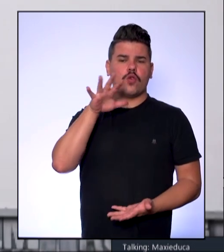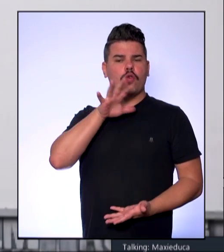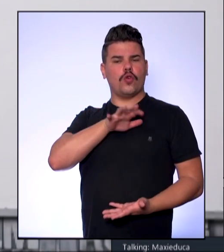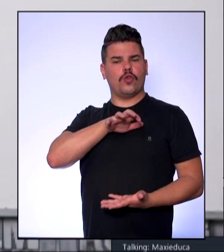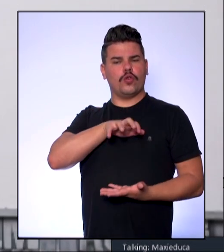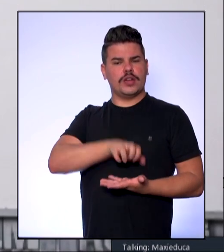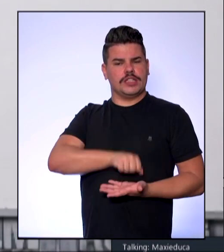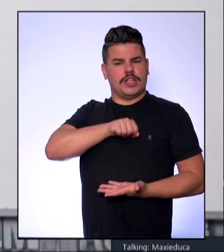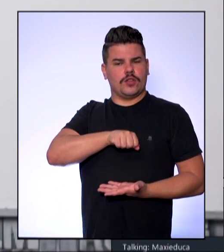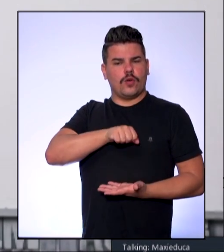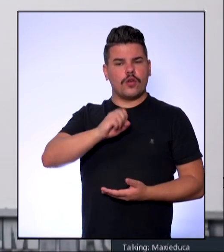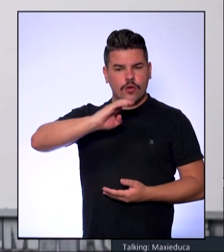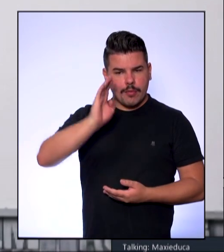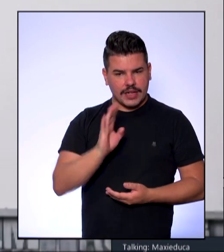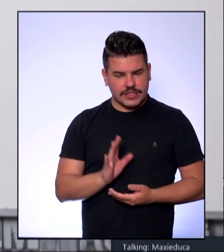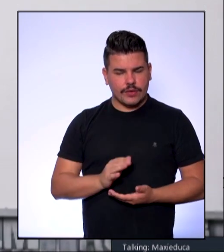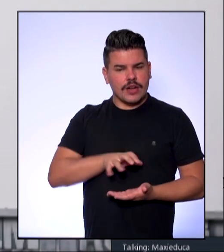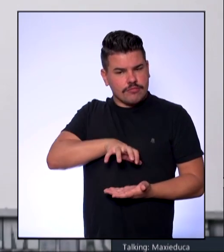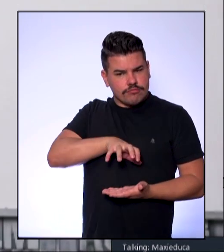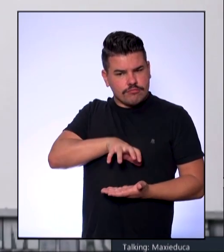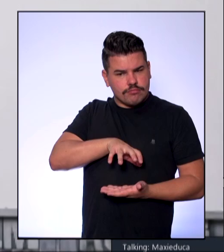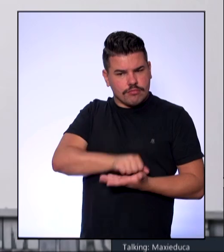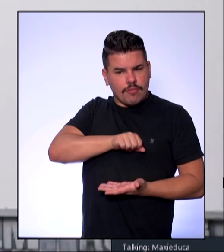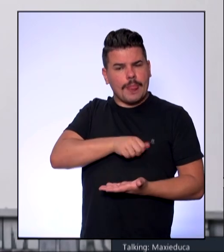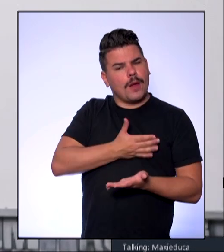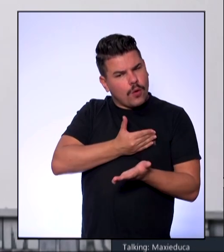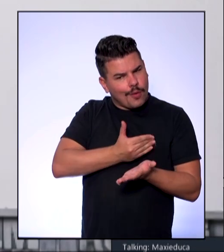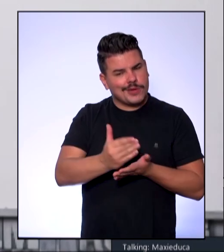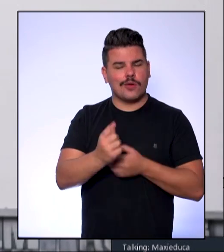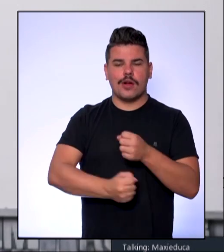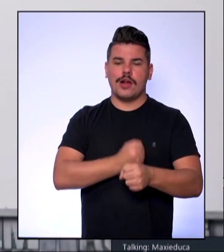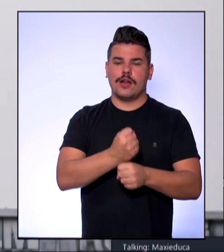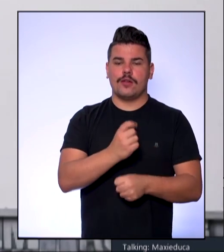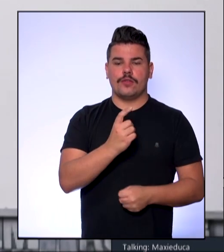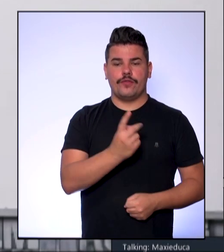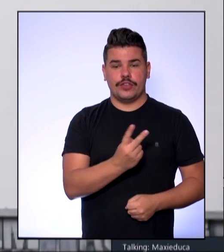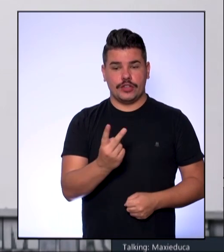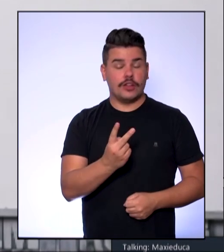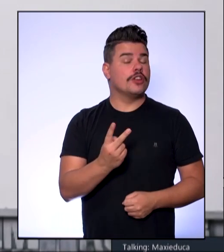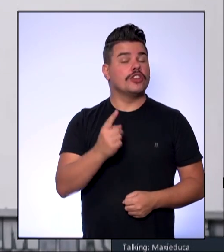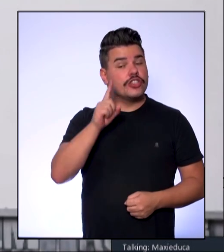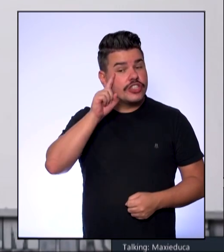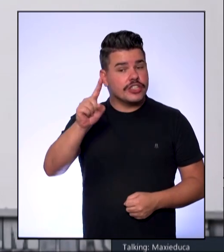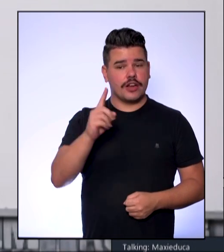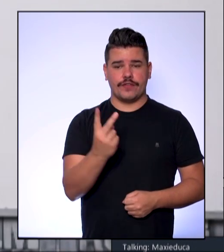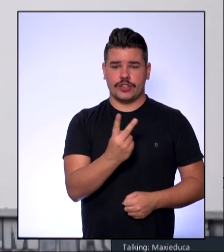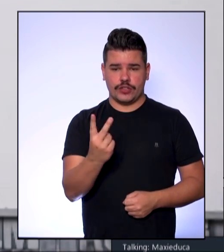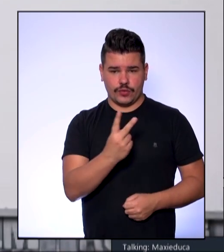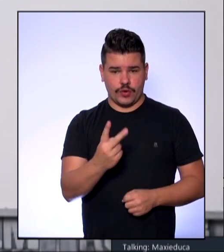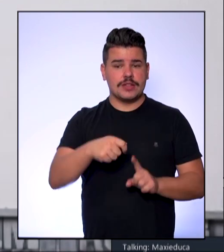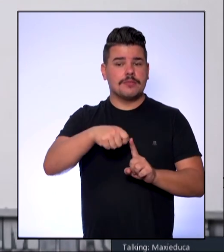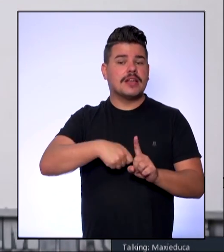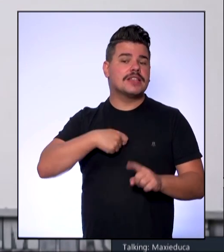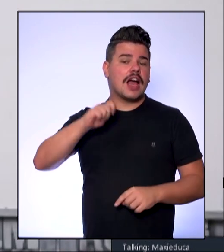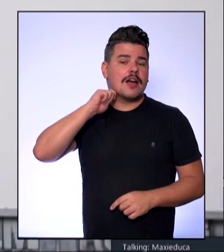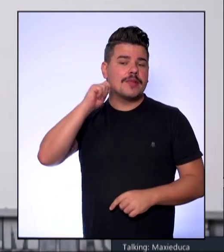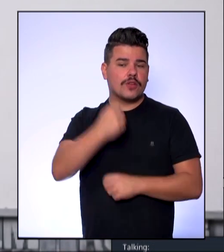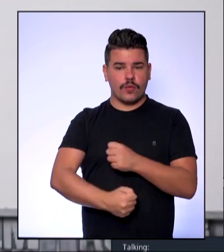start para o nosso processo de colonização, lá em 22 de abril de 1500. E aí, por